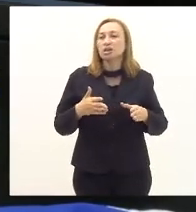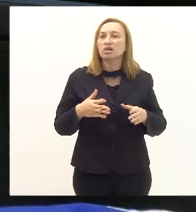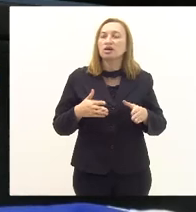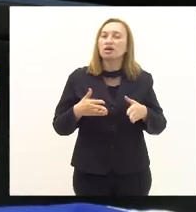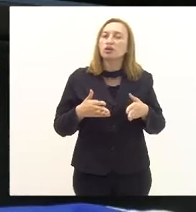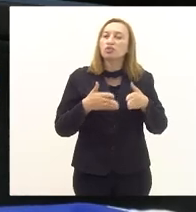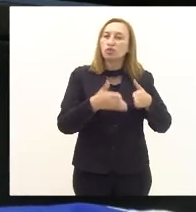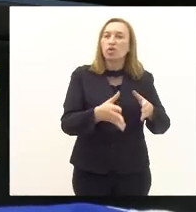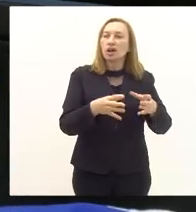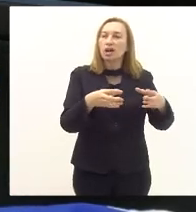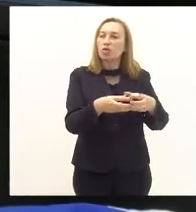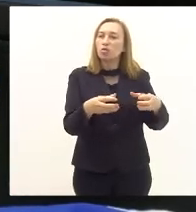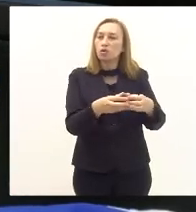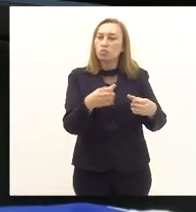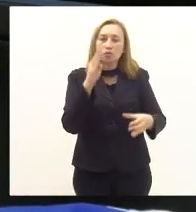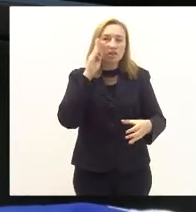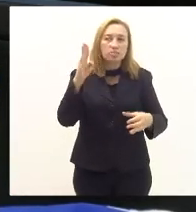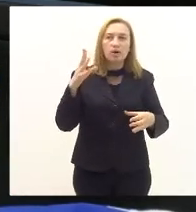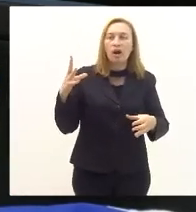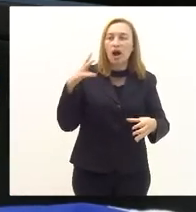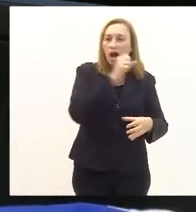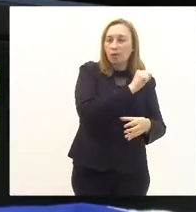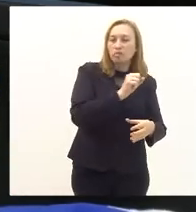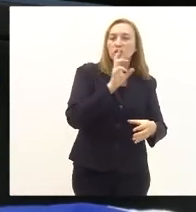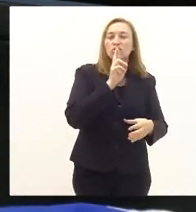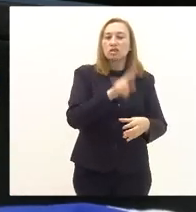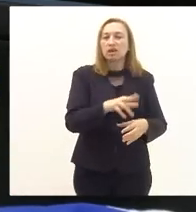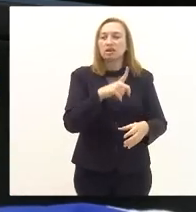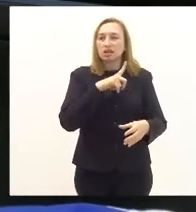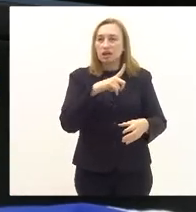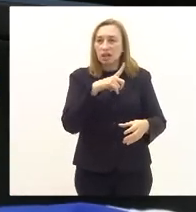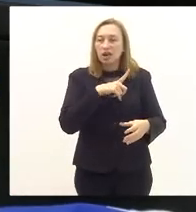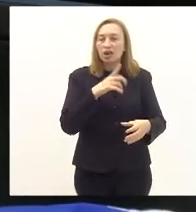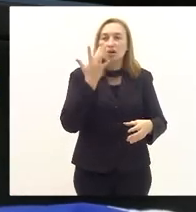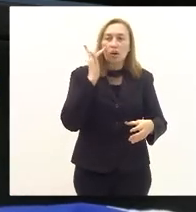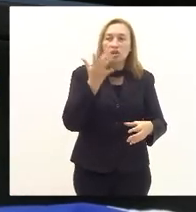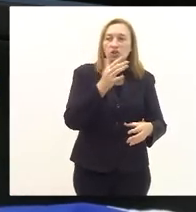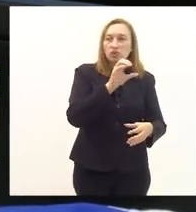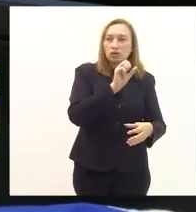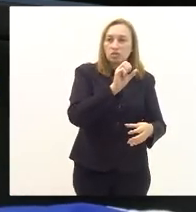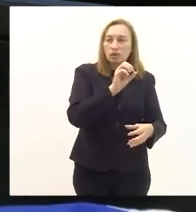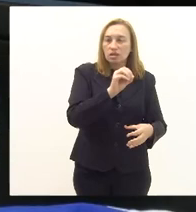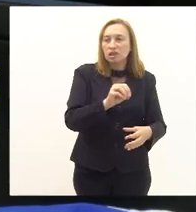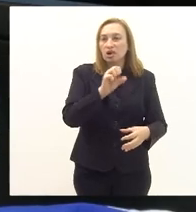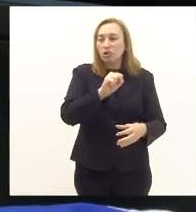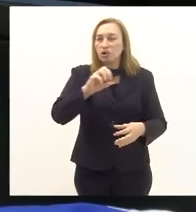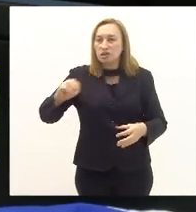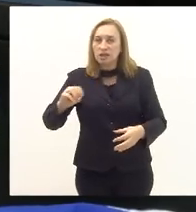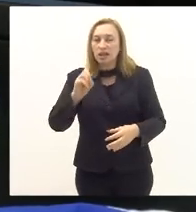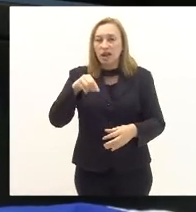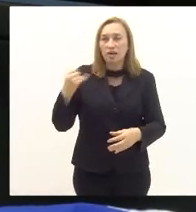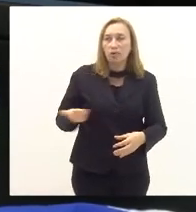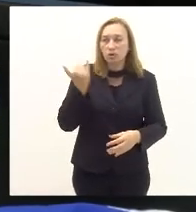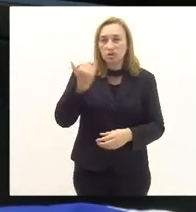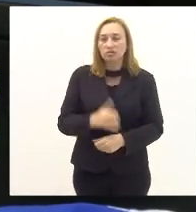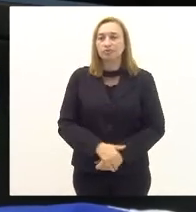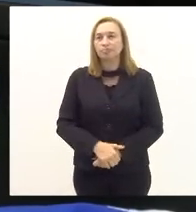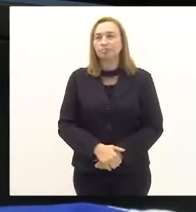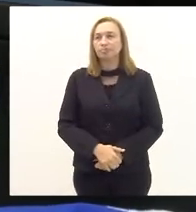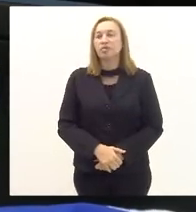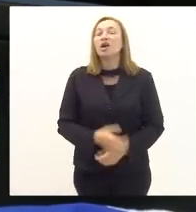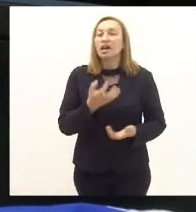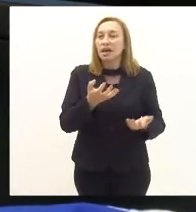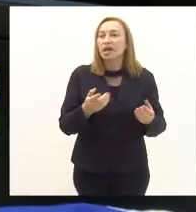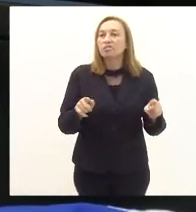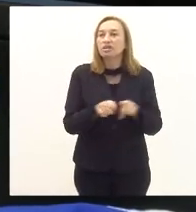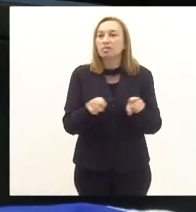eu acho que mais rápido o resultado vai acontecer, e acho que o 0800 ele é uma ferramenta importante. Quero